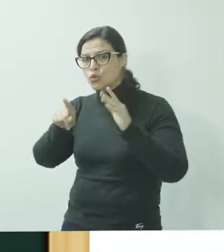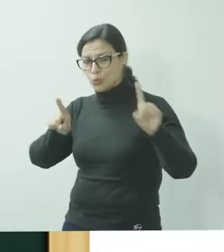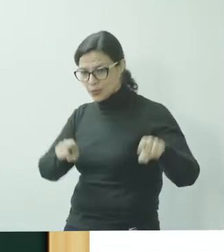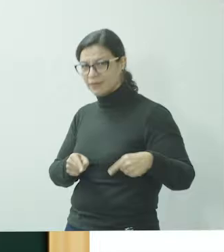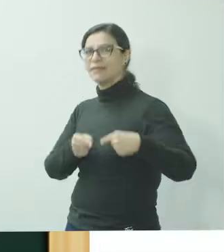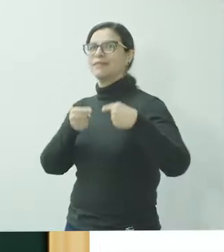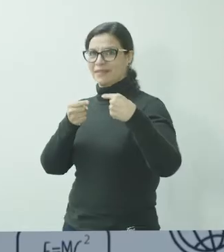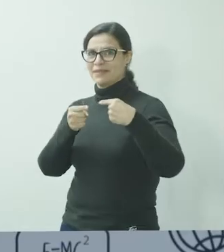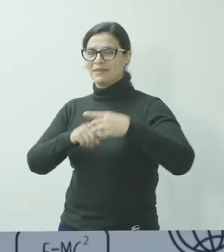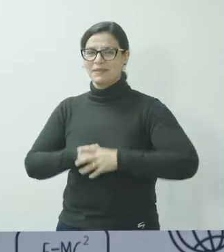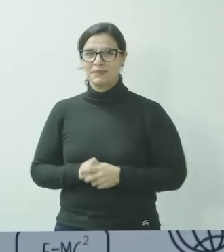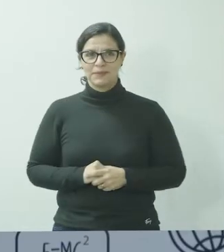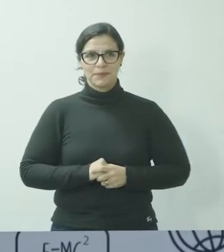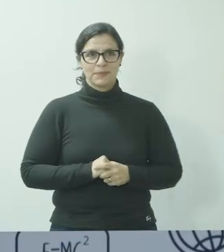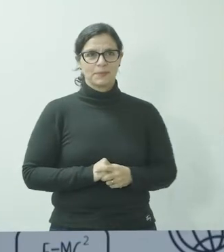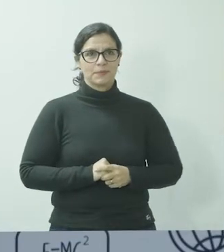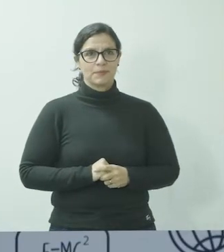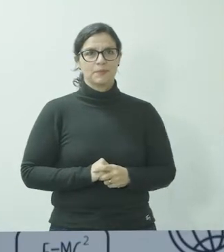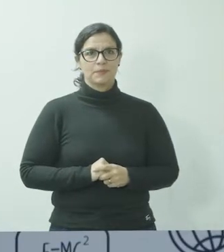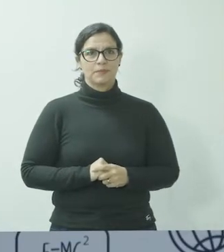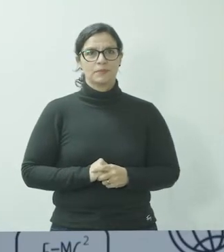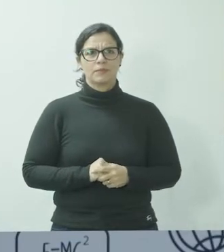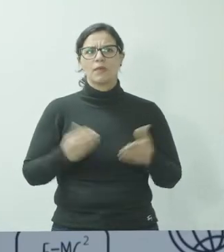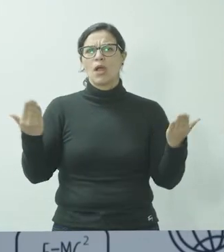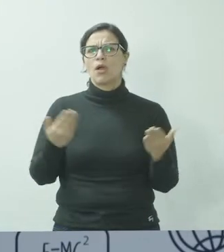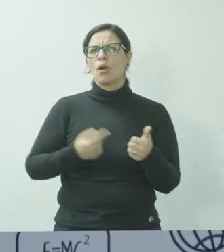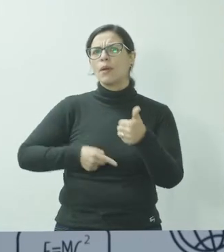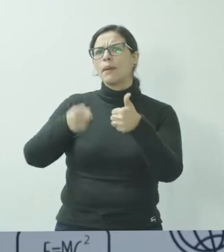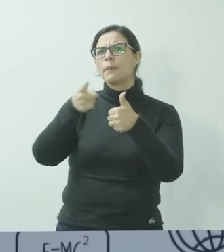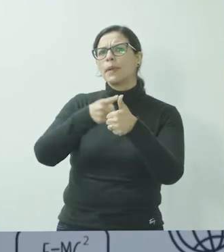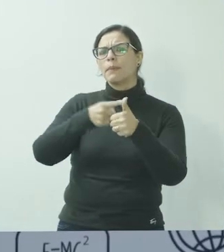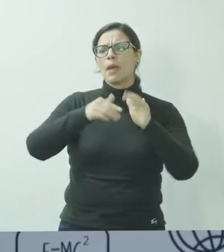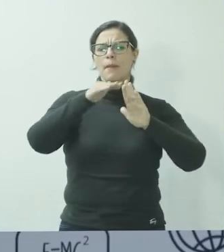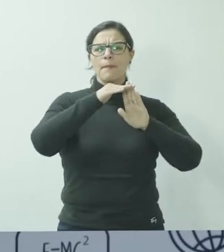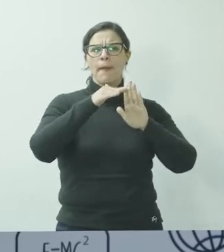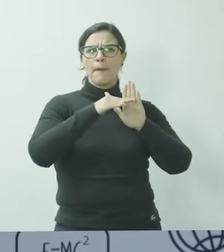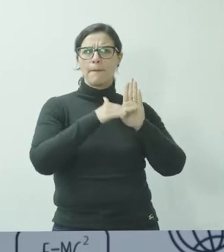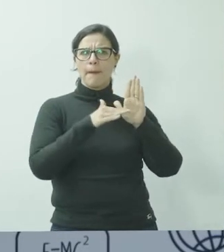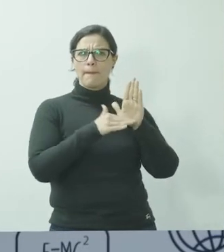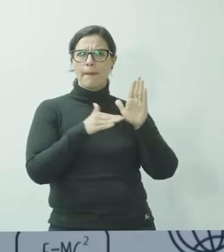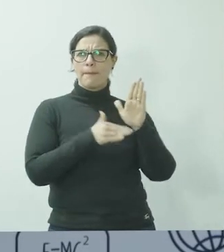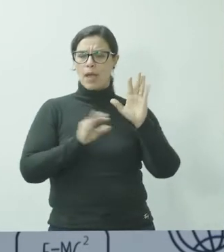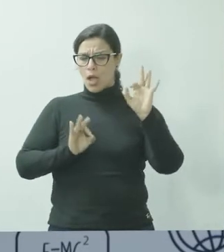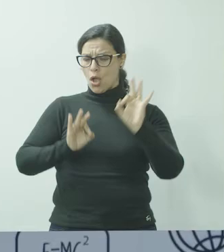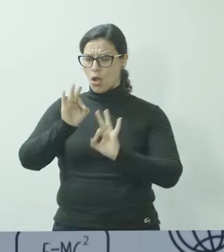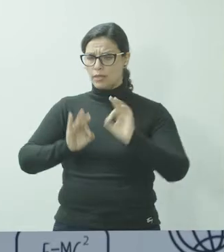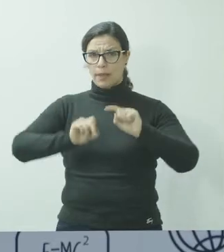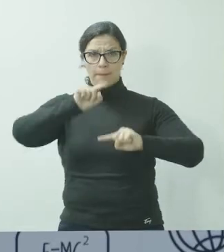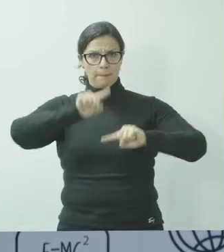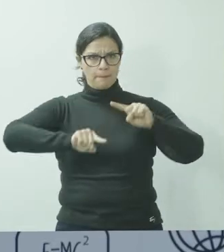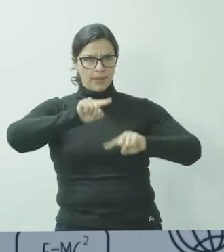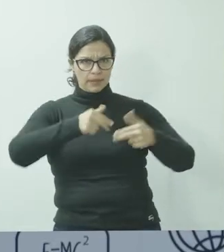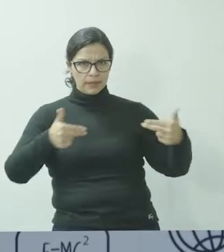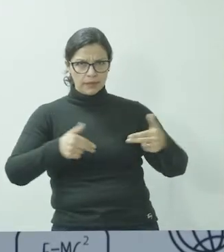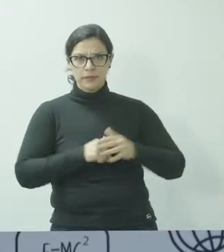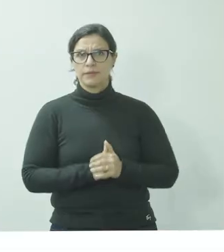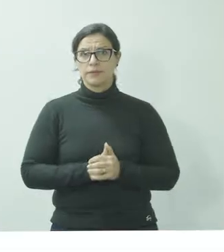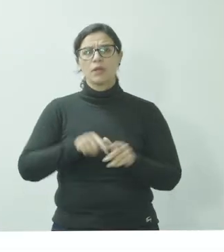rotina é a organização dos materiais Então vamos ver o que vamos precisar pra aula de